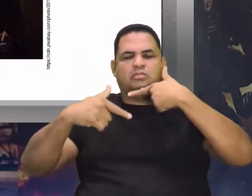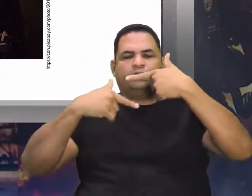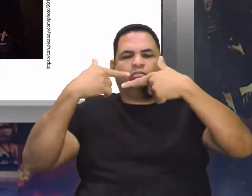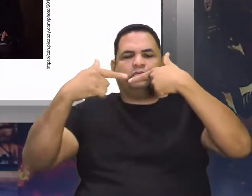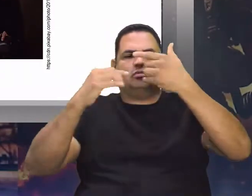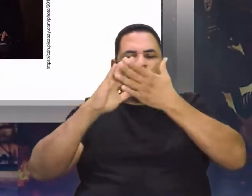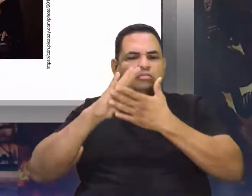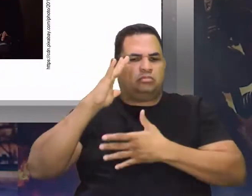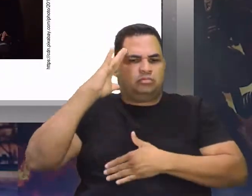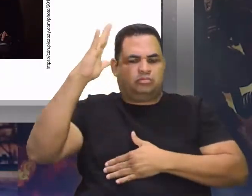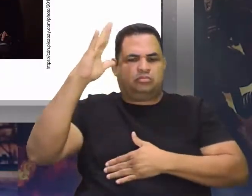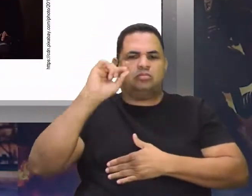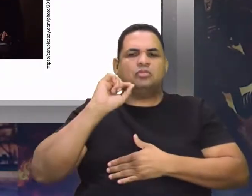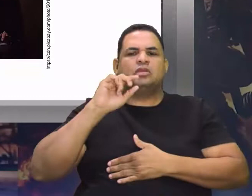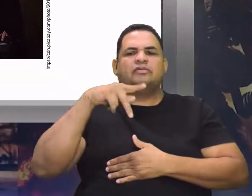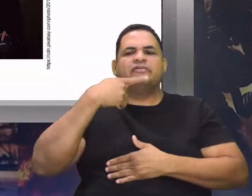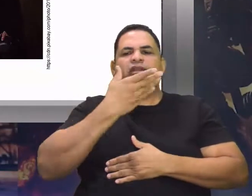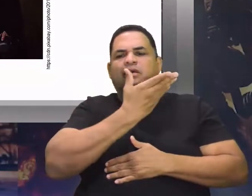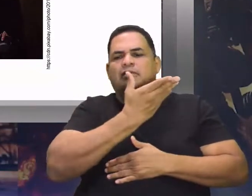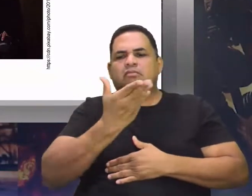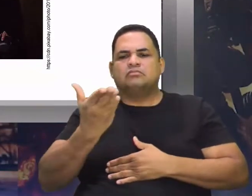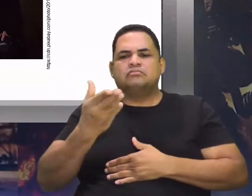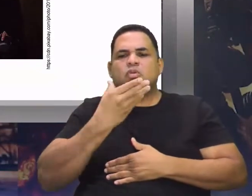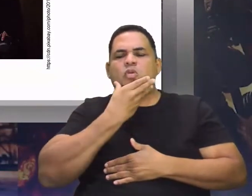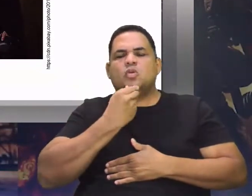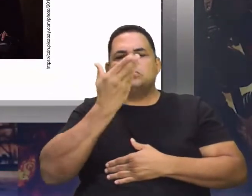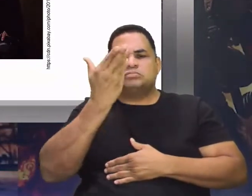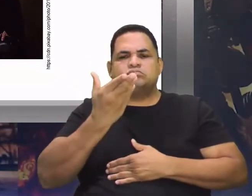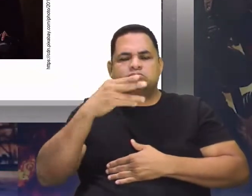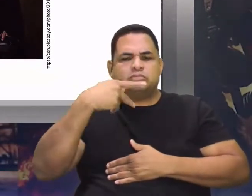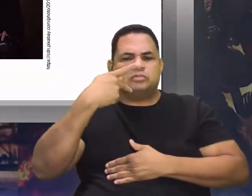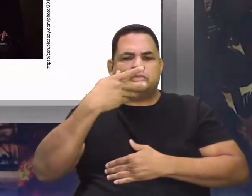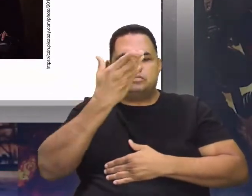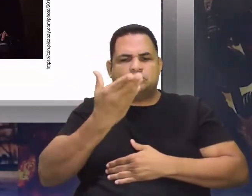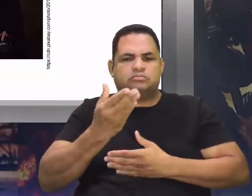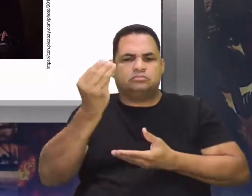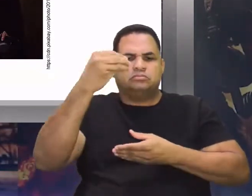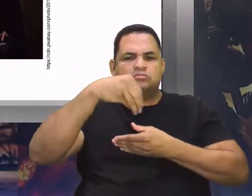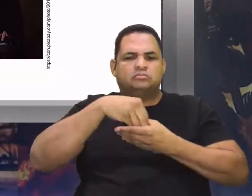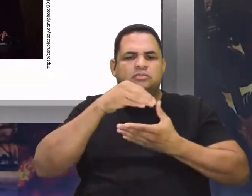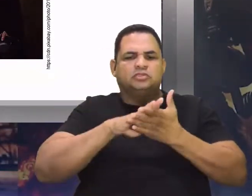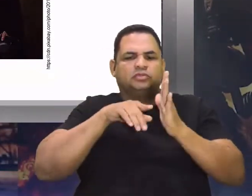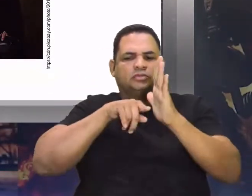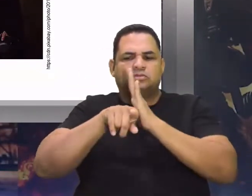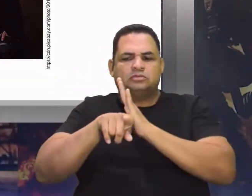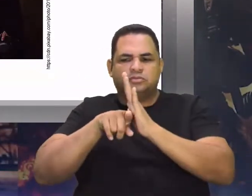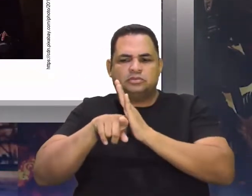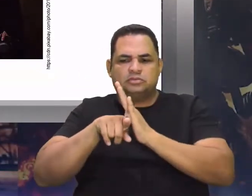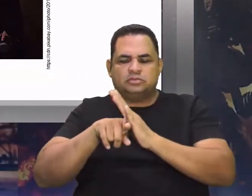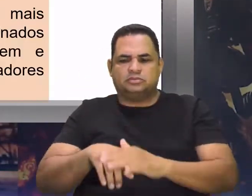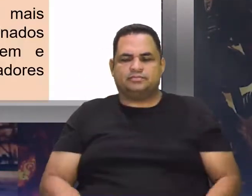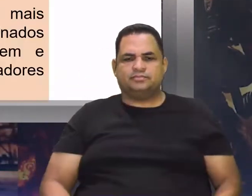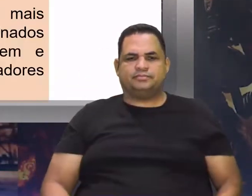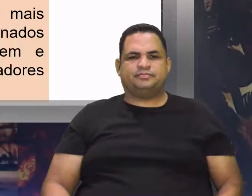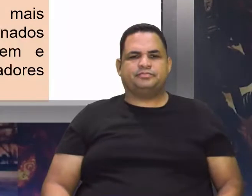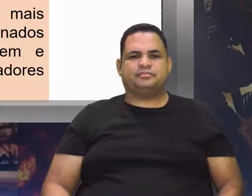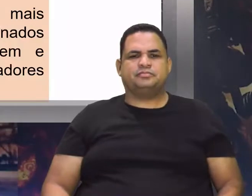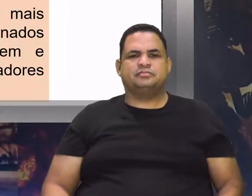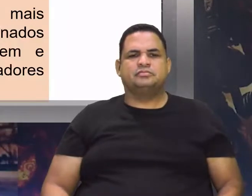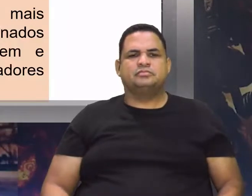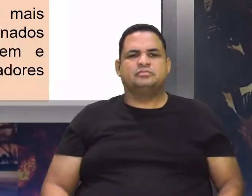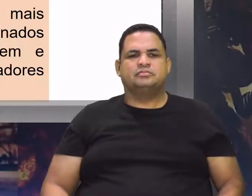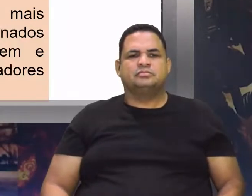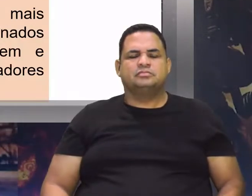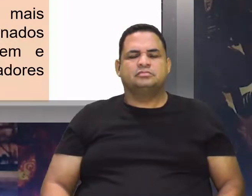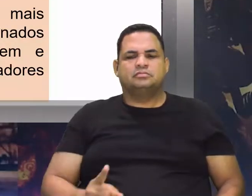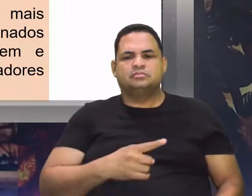Professor, o que dizia esse Charles Darwin e o que ele contava para a gente dentro dos seus estudos? É que nós vamos